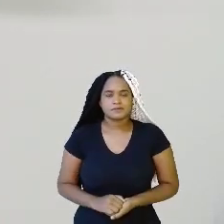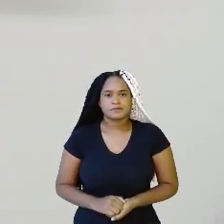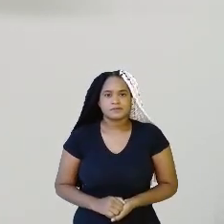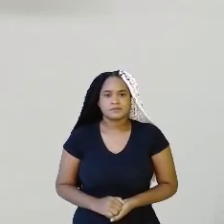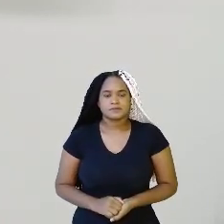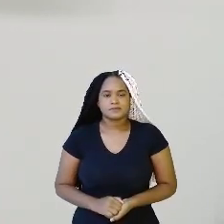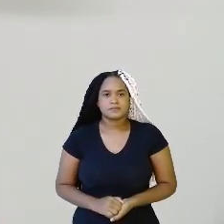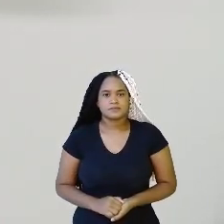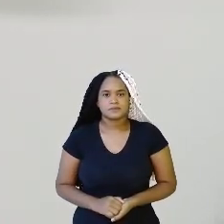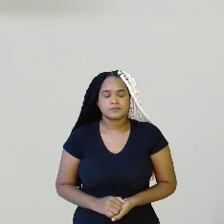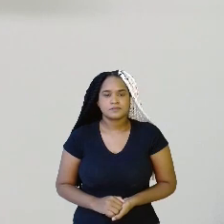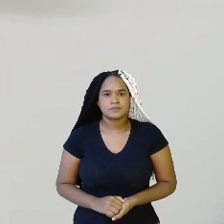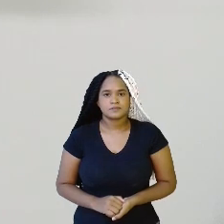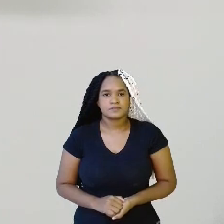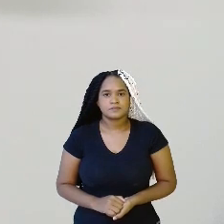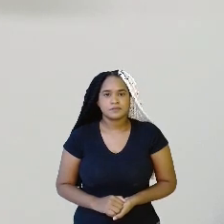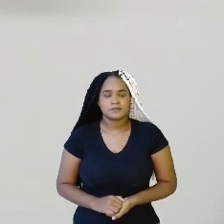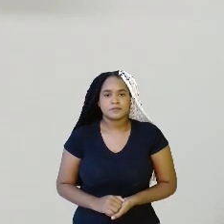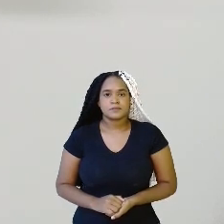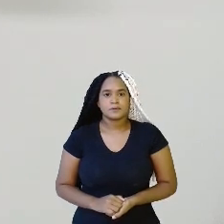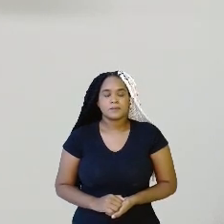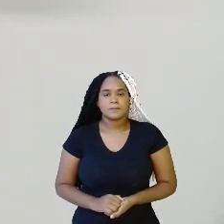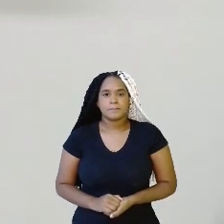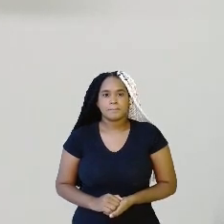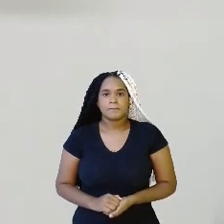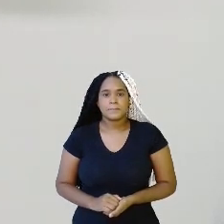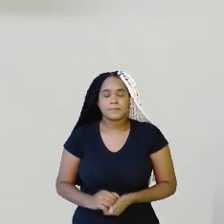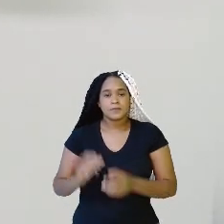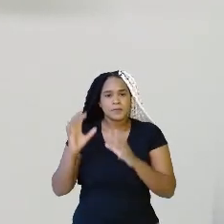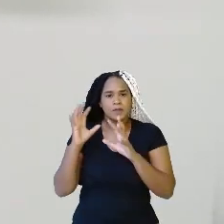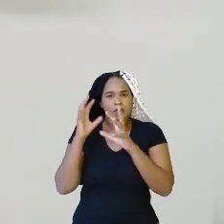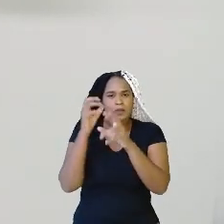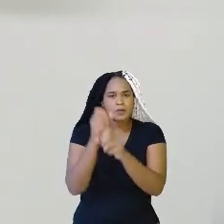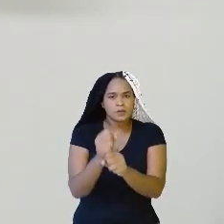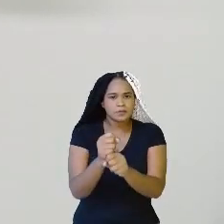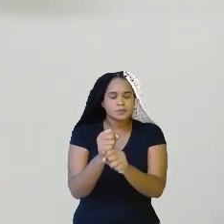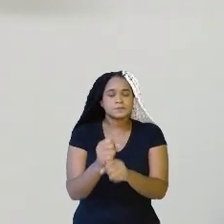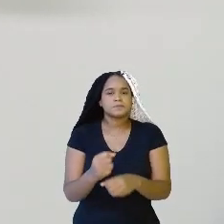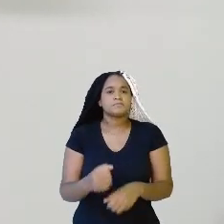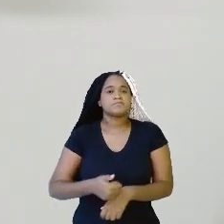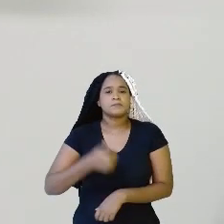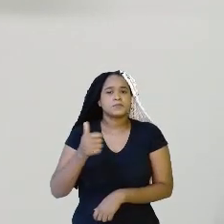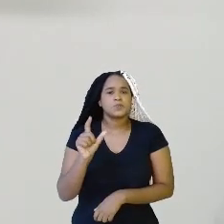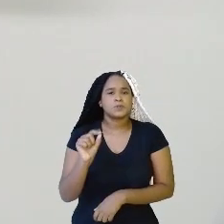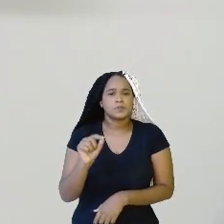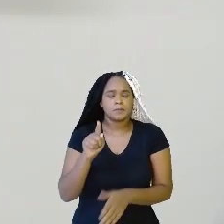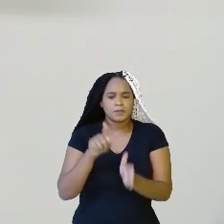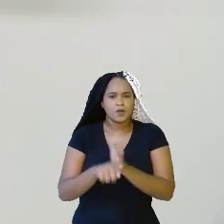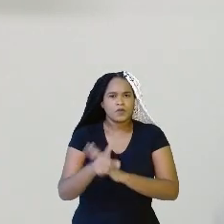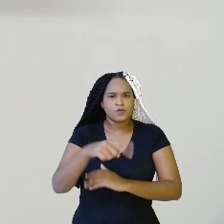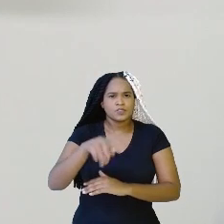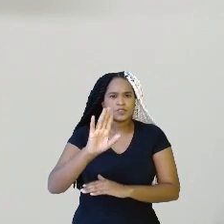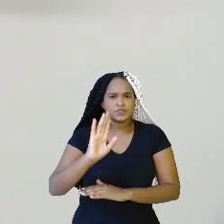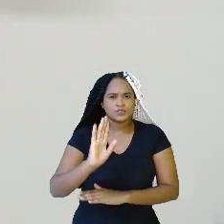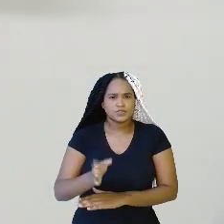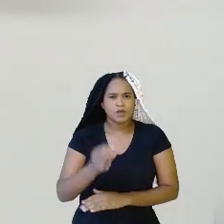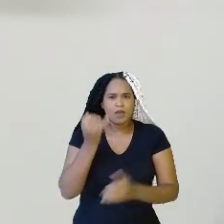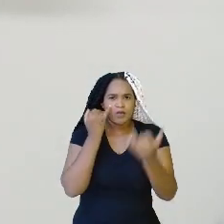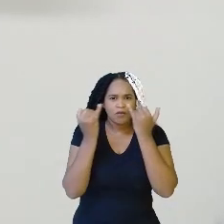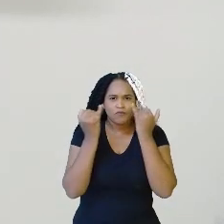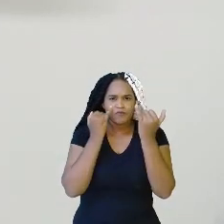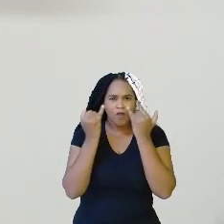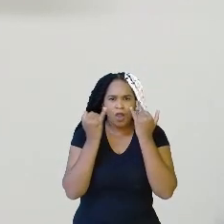vou retomar um pouco. Primeiramente, eu pergunto a você de casa: você já viu essa placa em algum